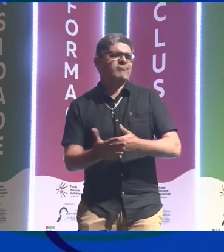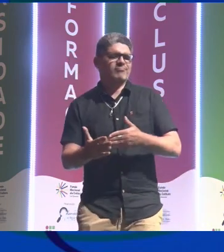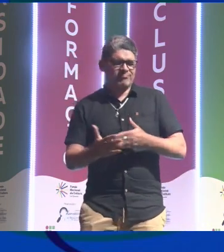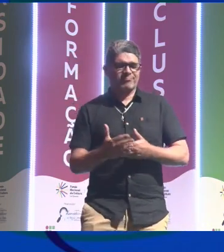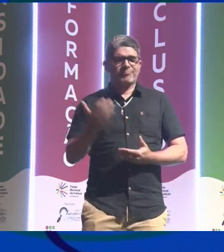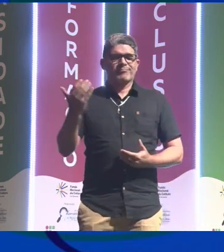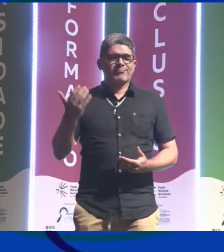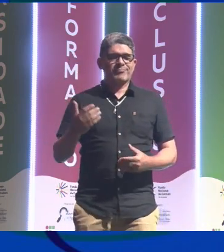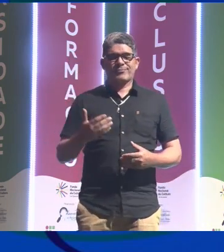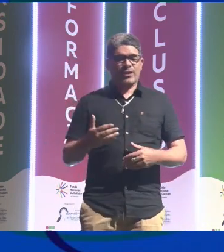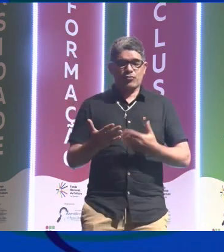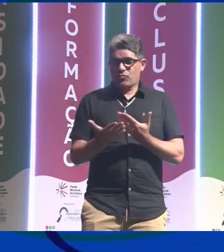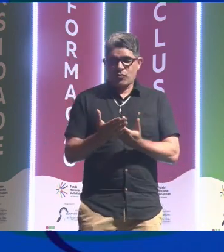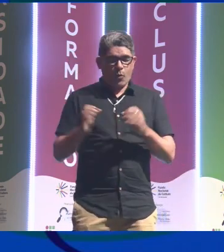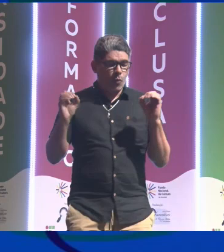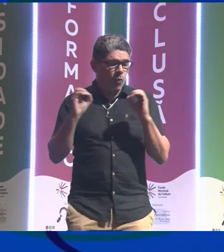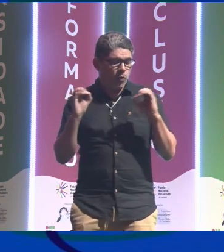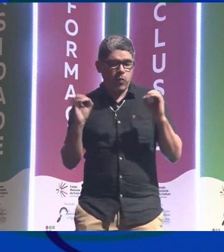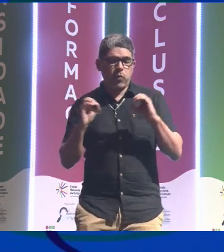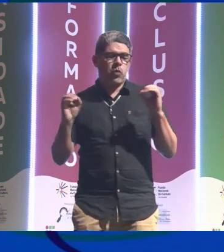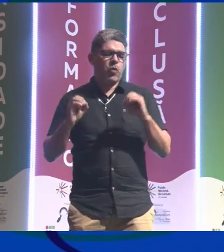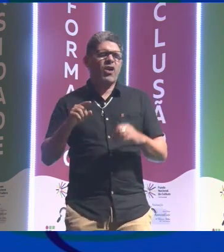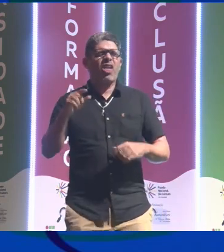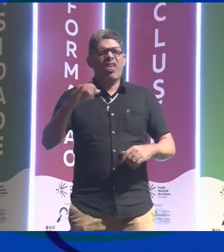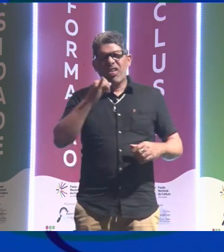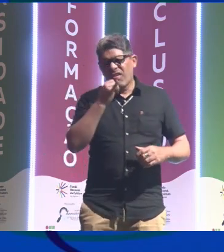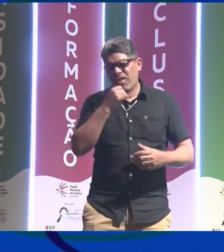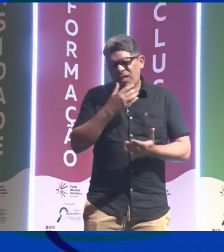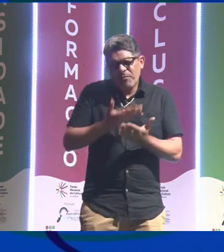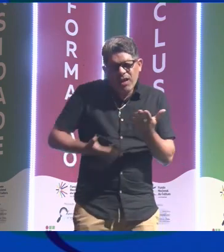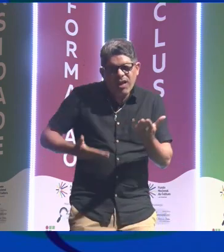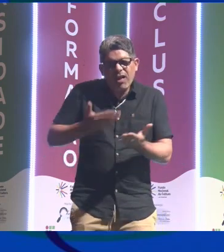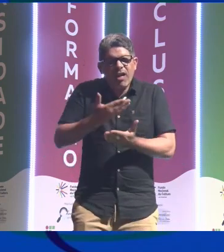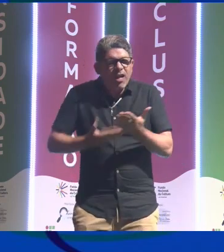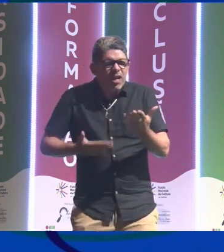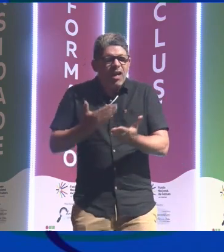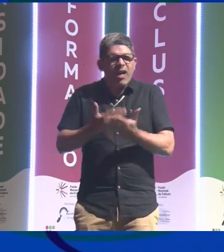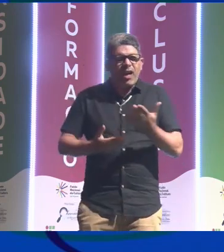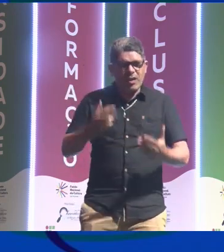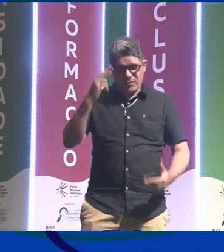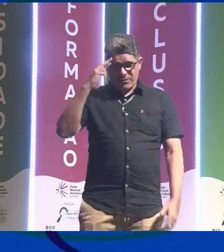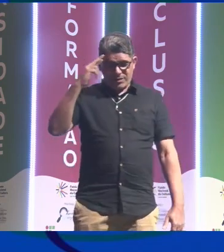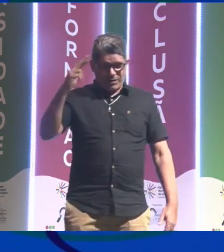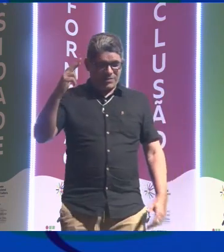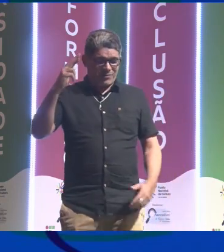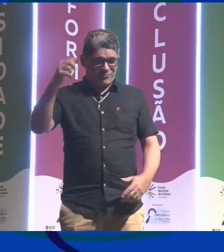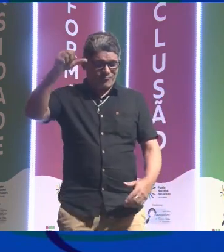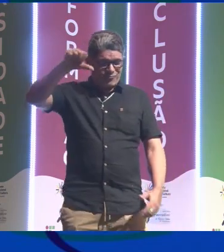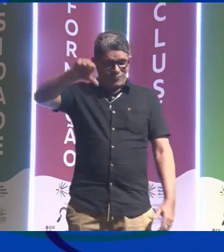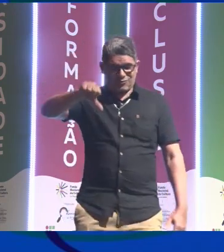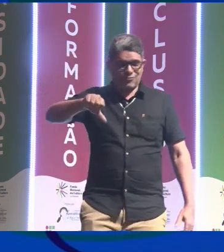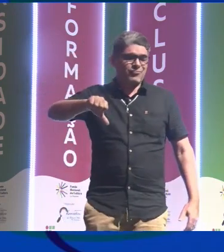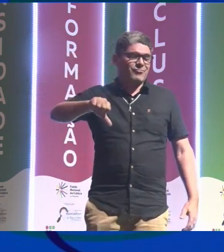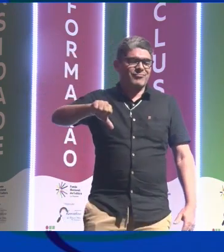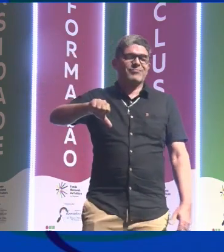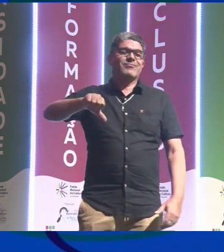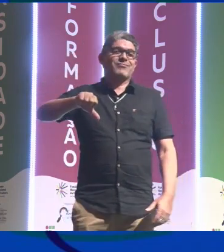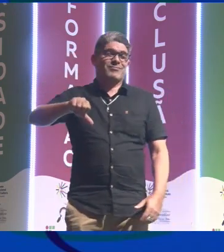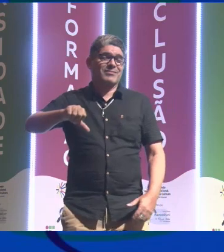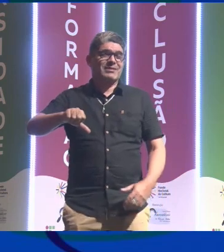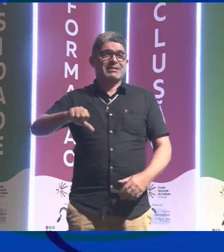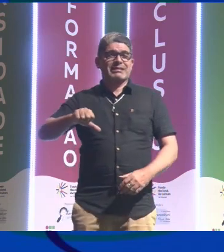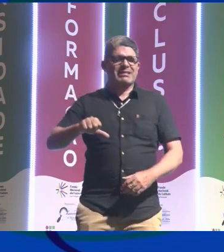não estudado. Seu lamento sonegado pelos padrões imbecis serve de